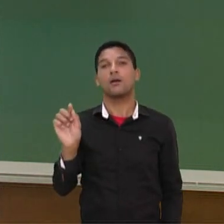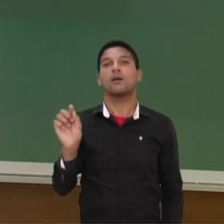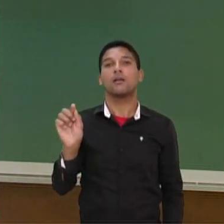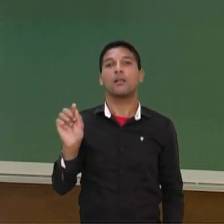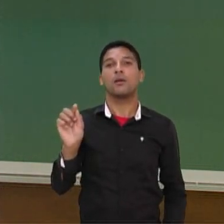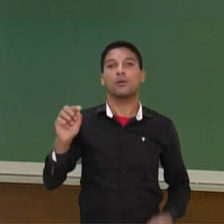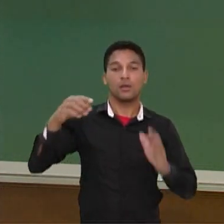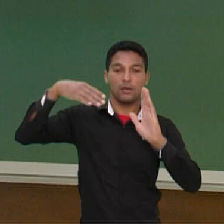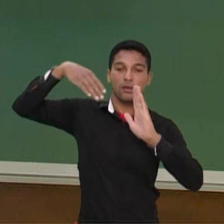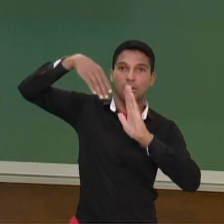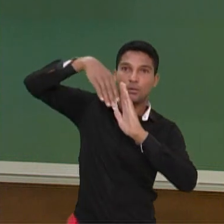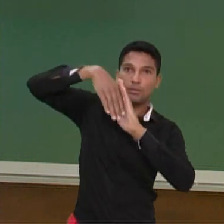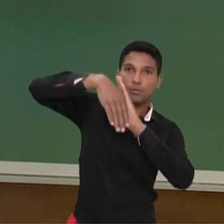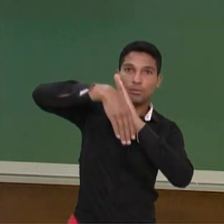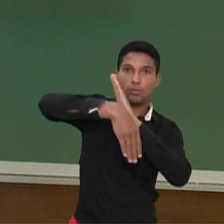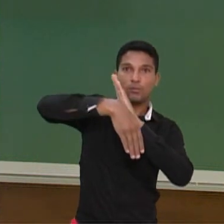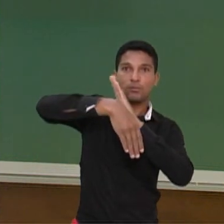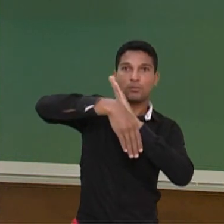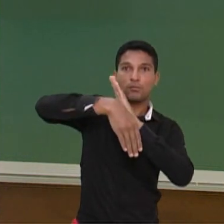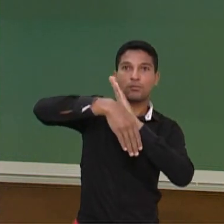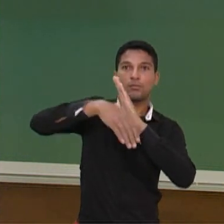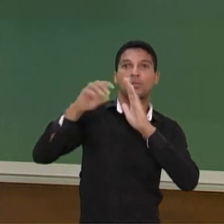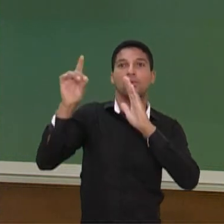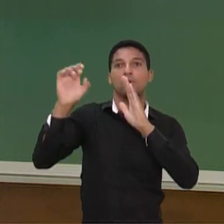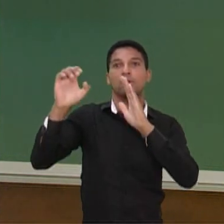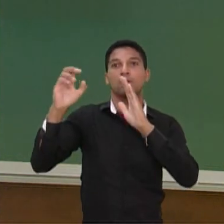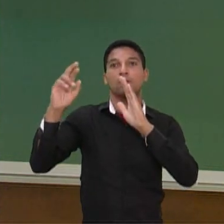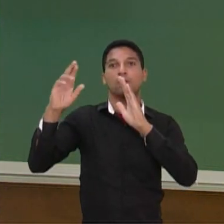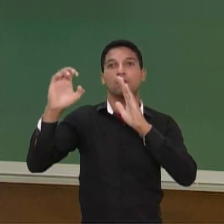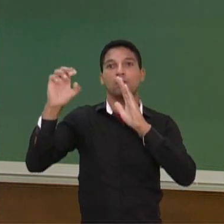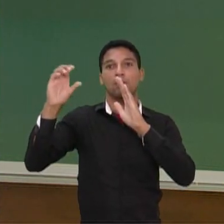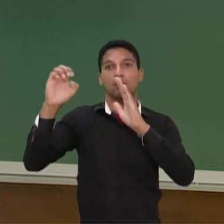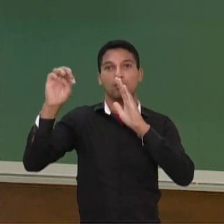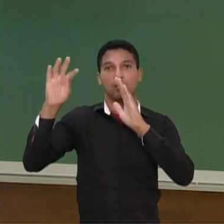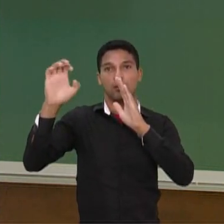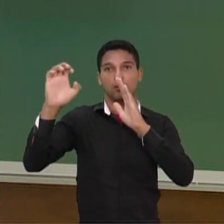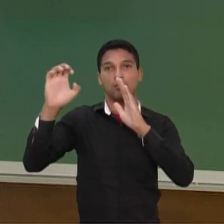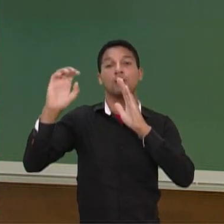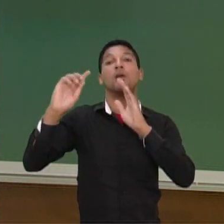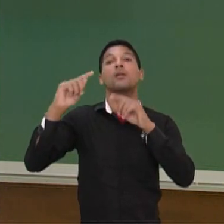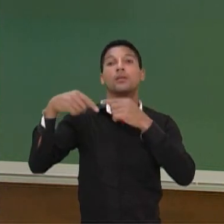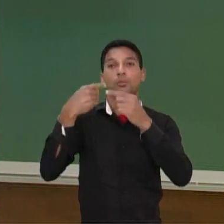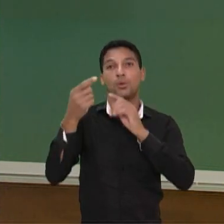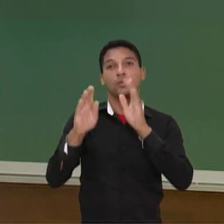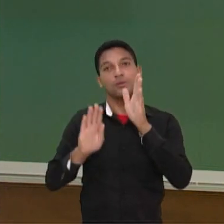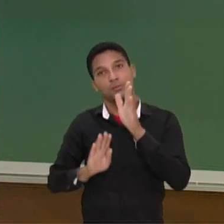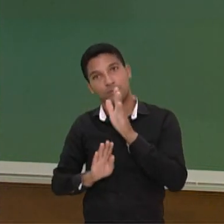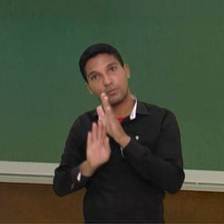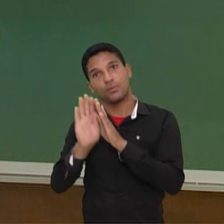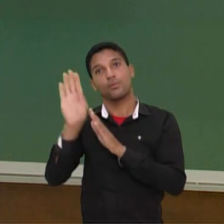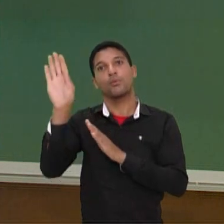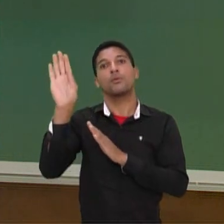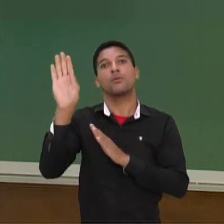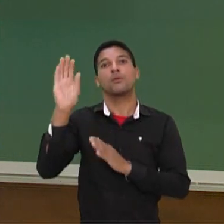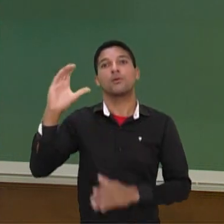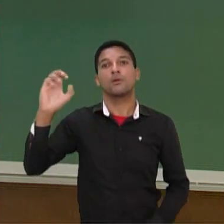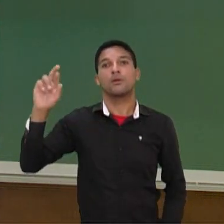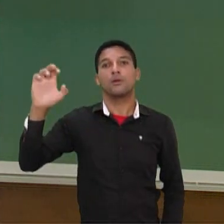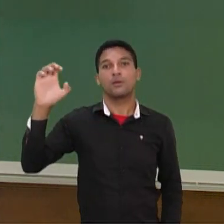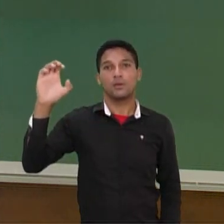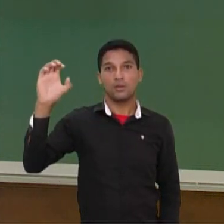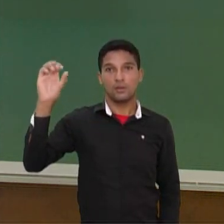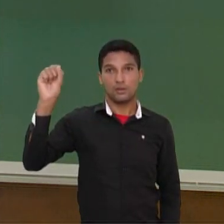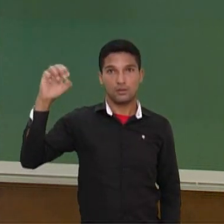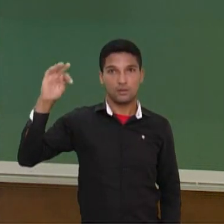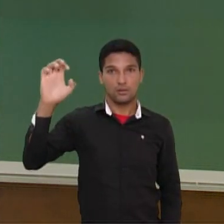Se fosse um gráfico com a concavidade voltada para baixo, aí primeiro ela ia subir, ia ser decrescente até o vértice, a partir do vértice ela